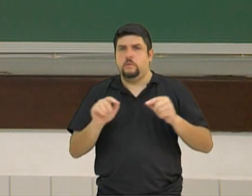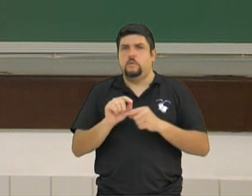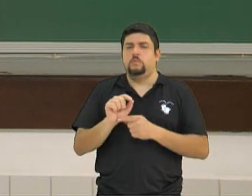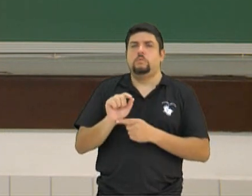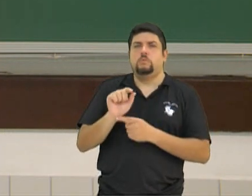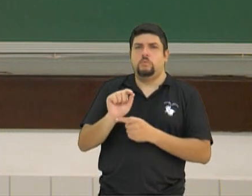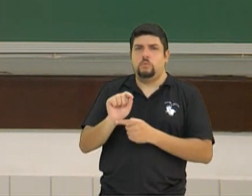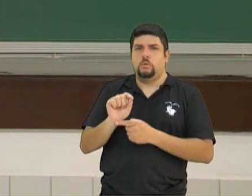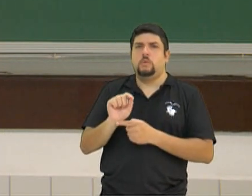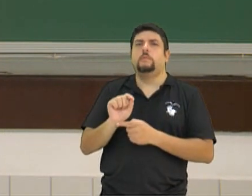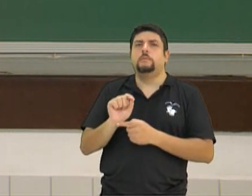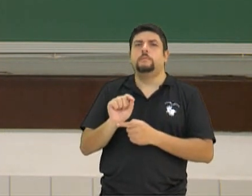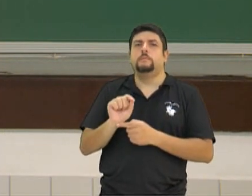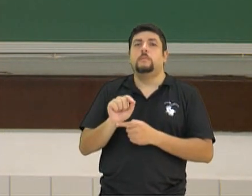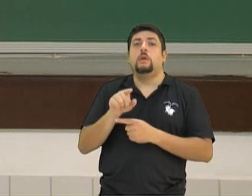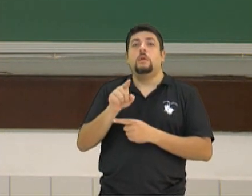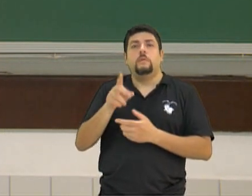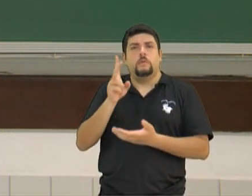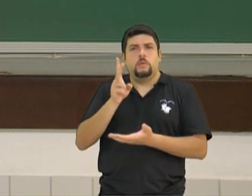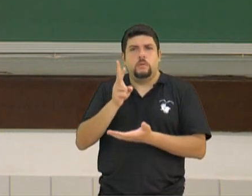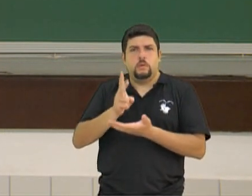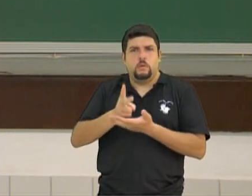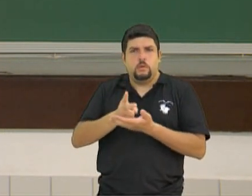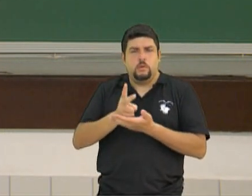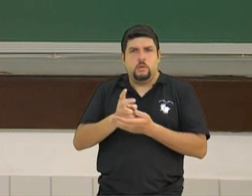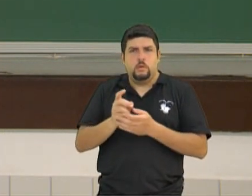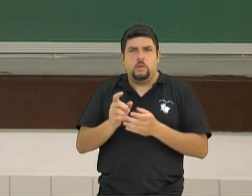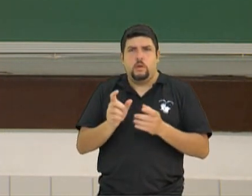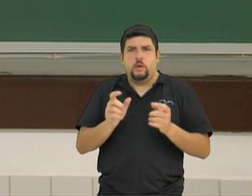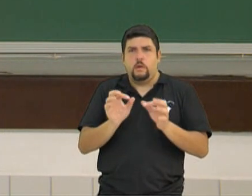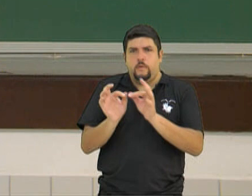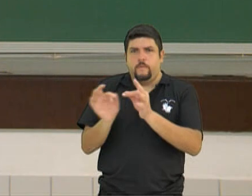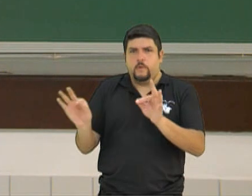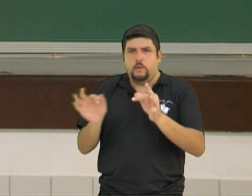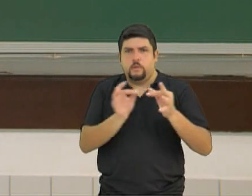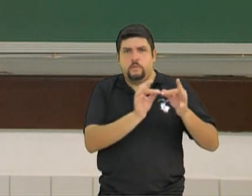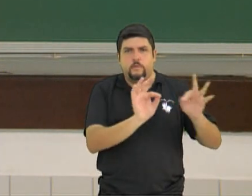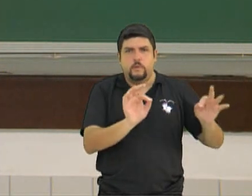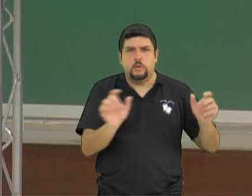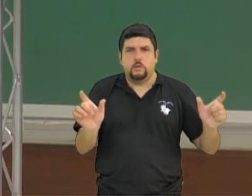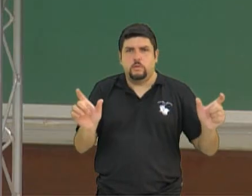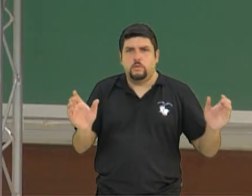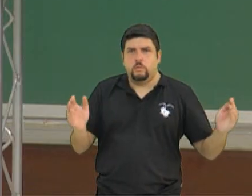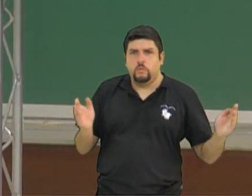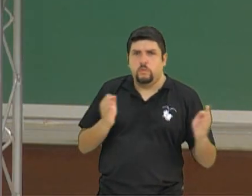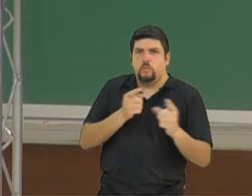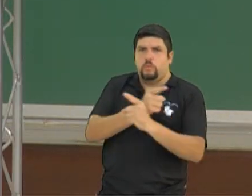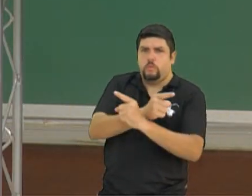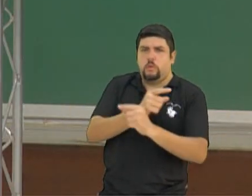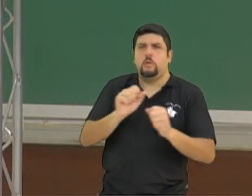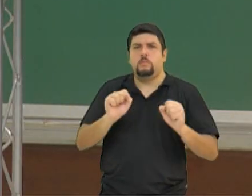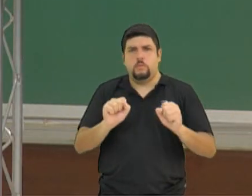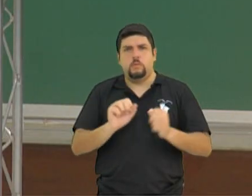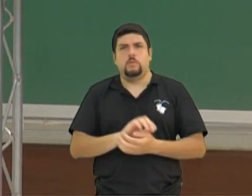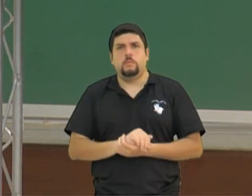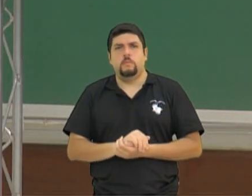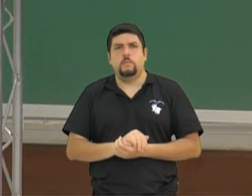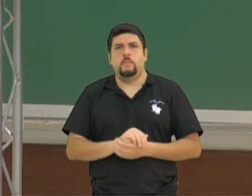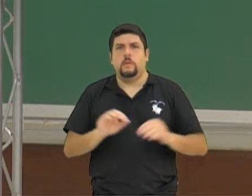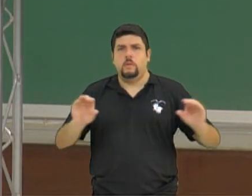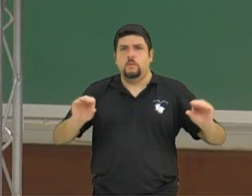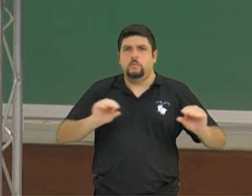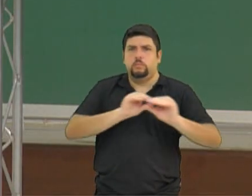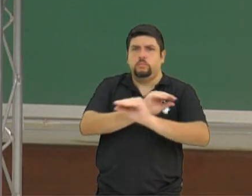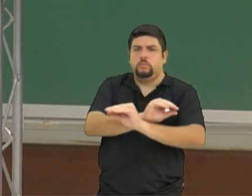também, você pode sempre inverter a ordem das frases, né? Então, por exemplo, se eu pego aqui os exemplos aqui do slide anterior, se eu quisesse, eu